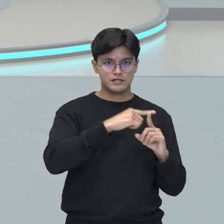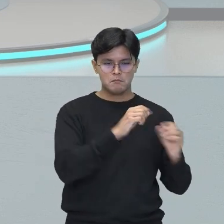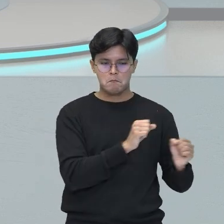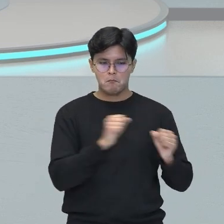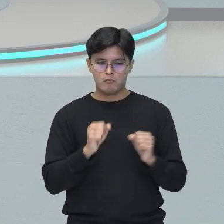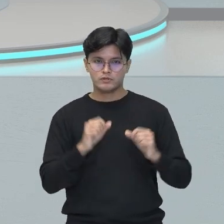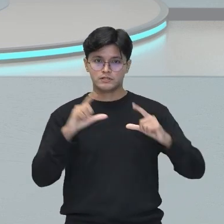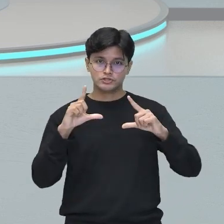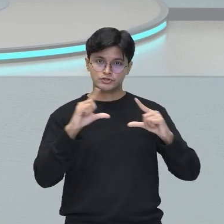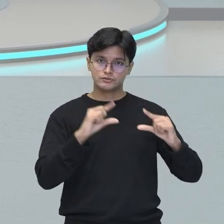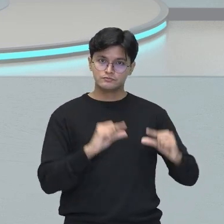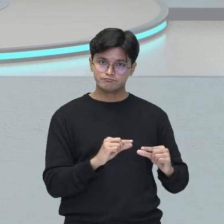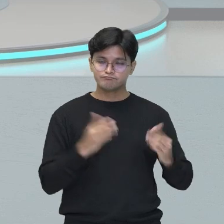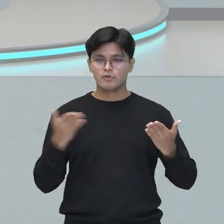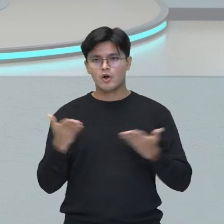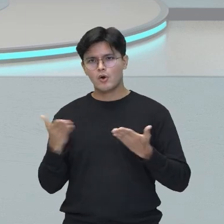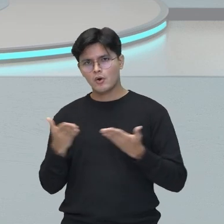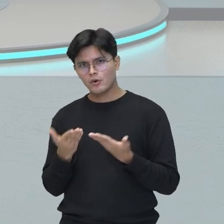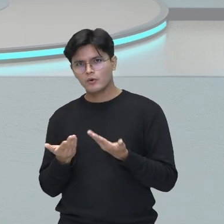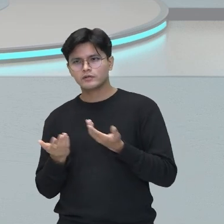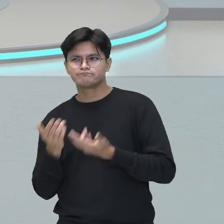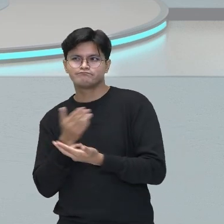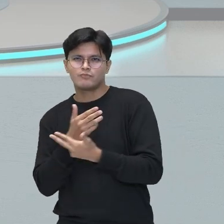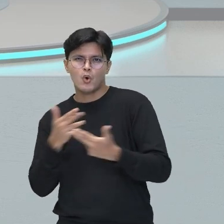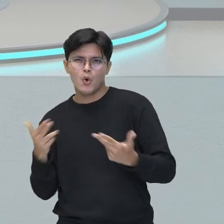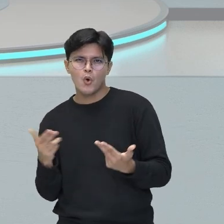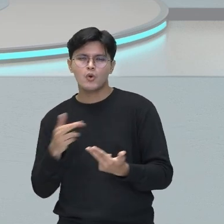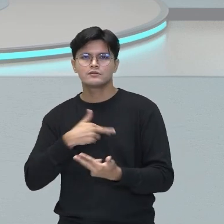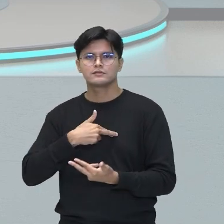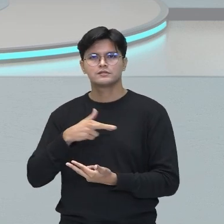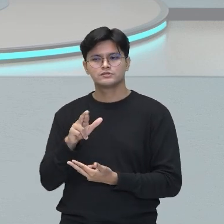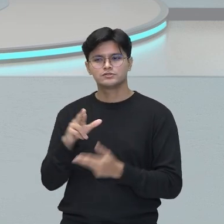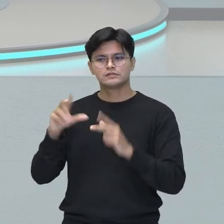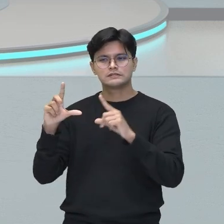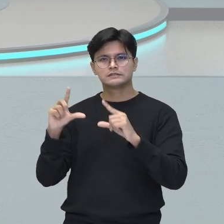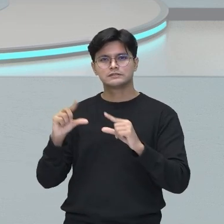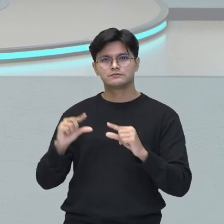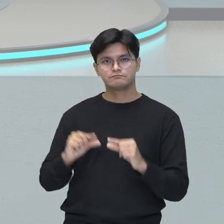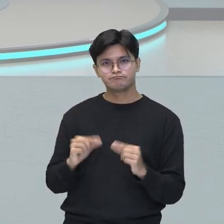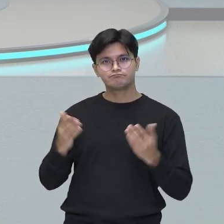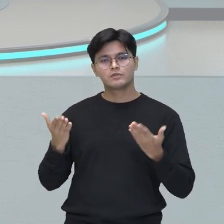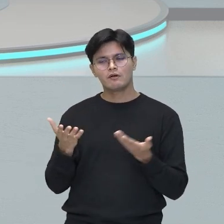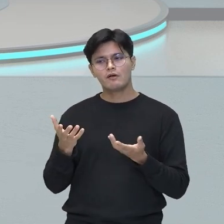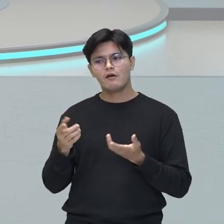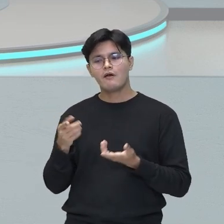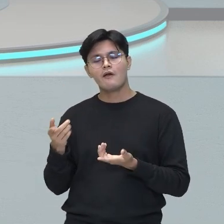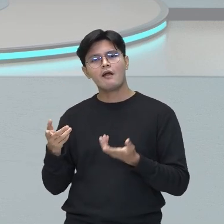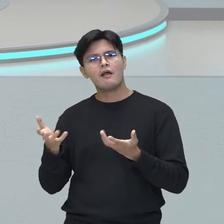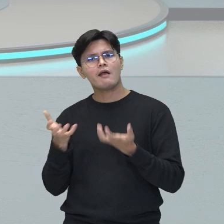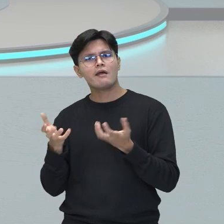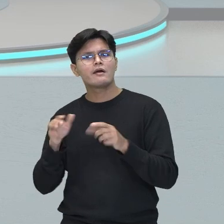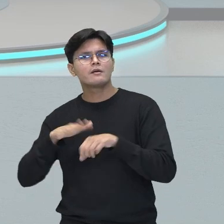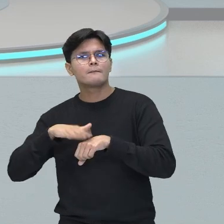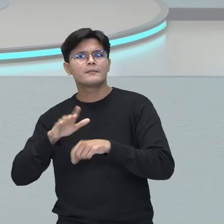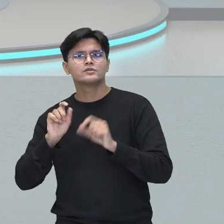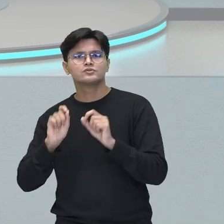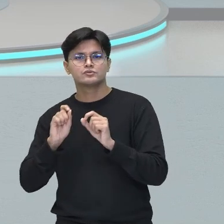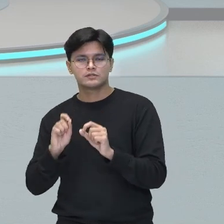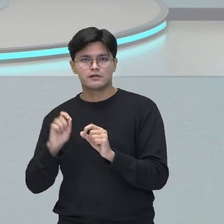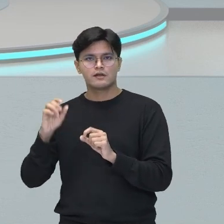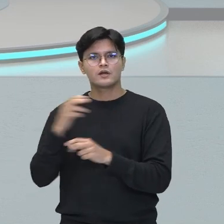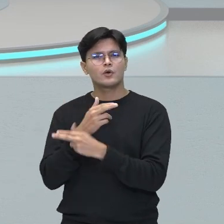mais tanto nessa parte religiosa Porque eles estão buscando coisas né mais científicas